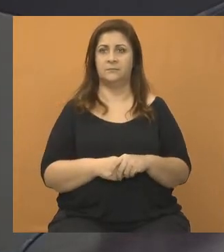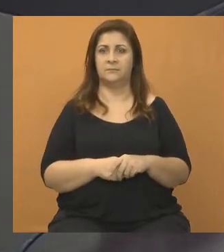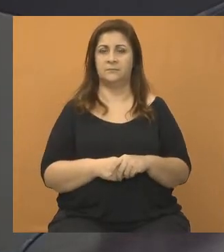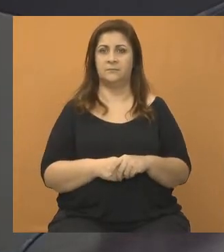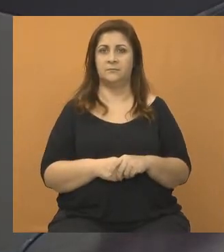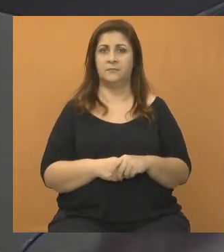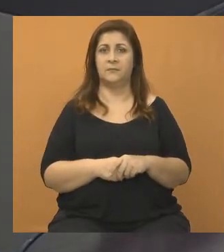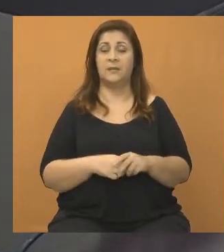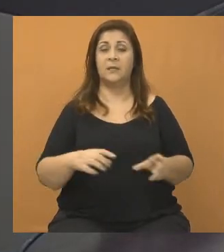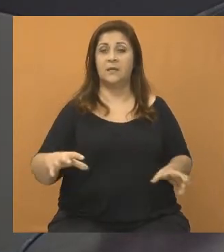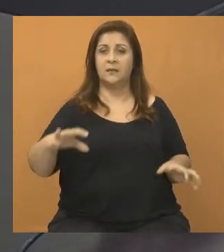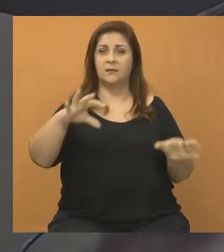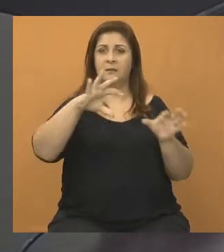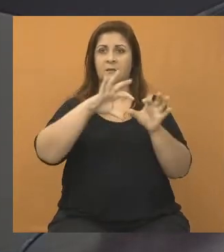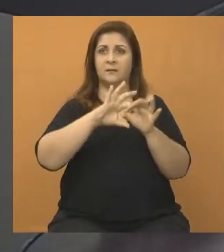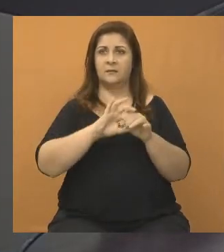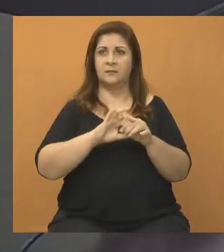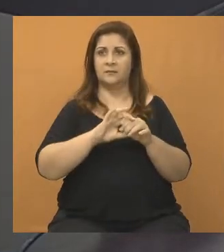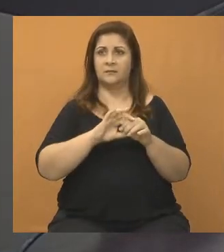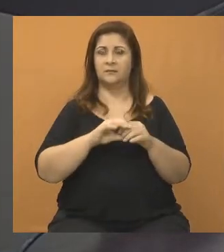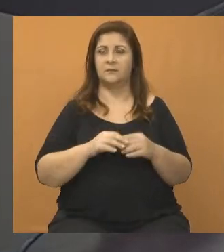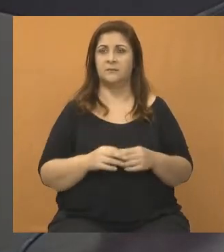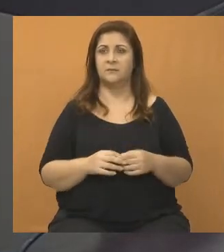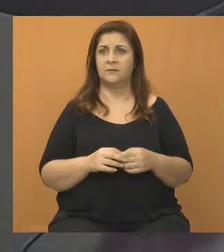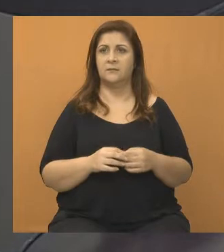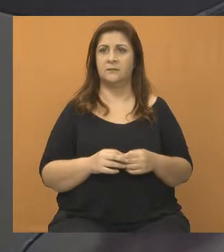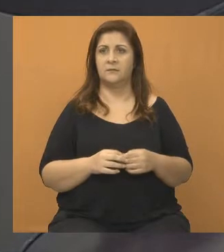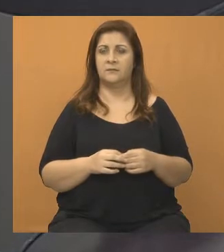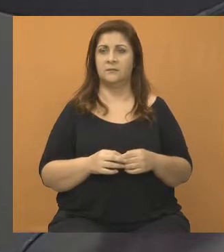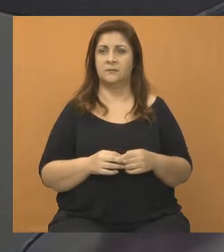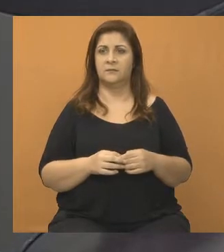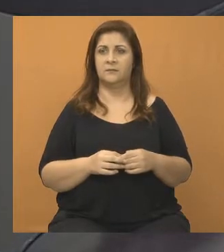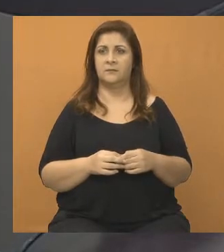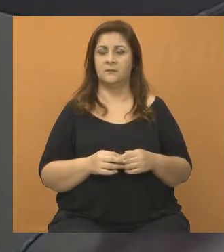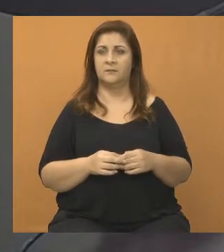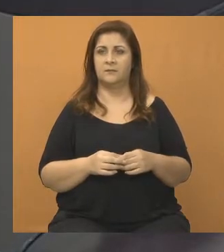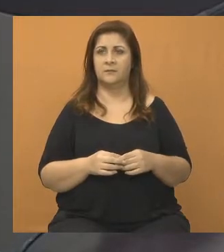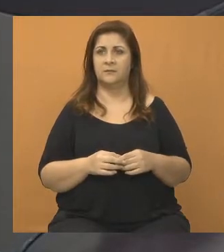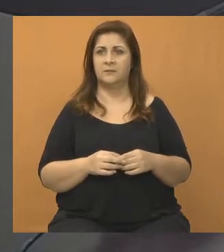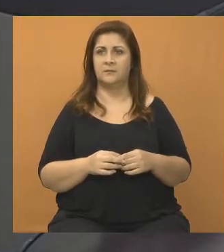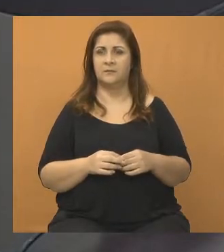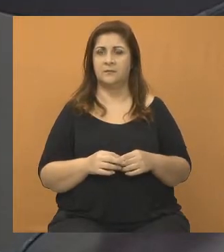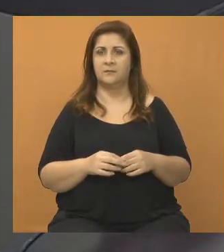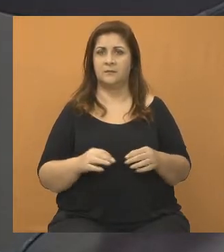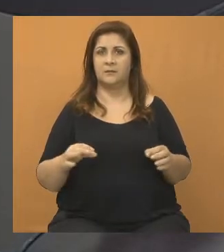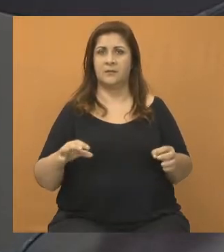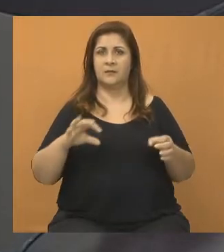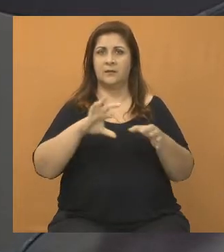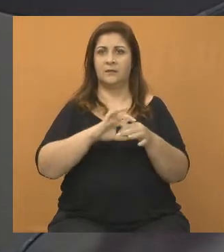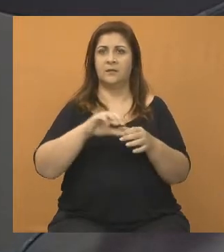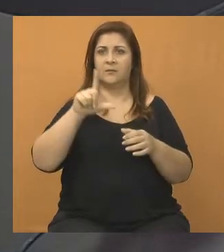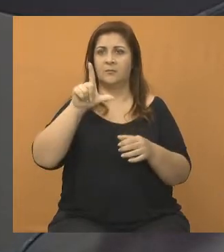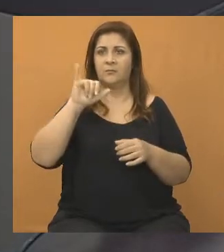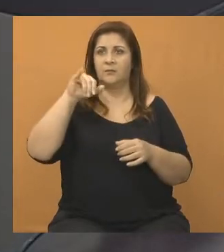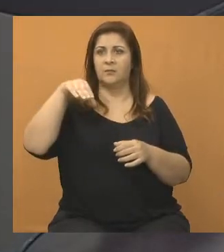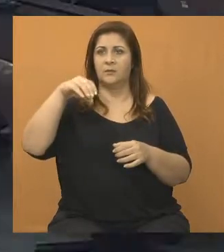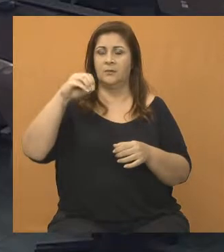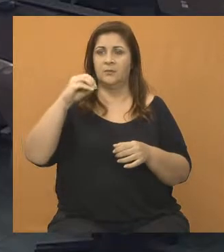aquela interligação que vai sair ali da estrada, interligar com Limoeiro e Parque Minha